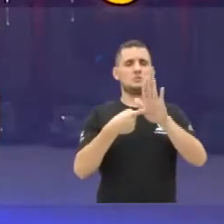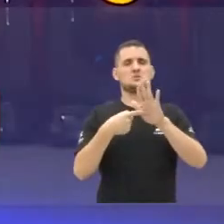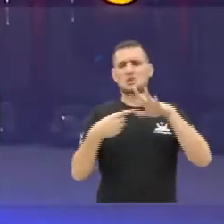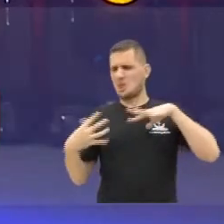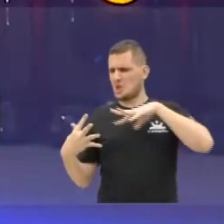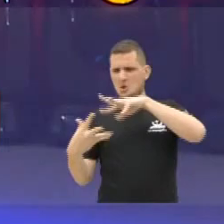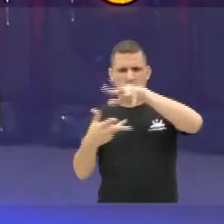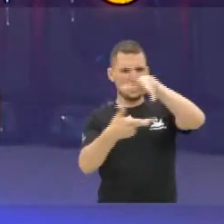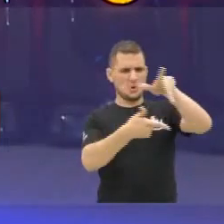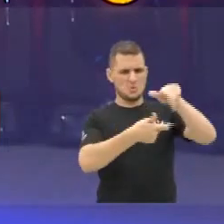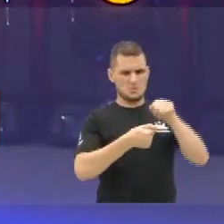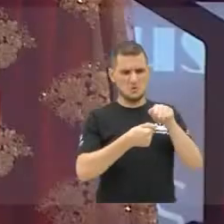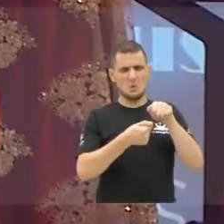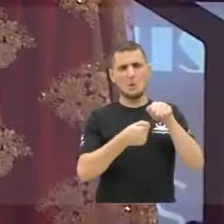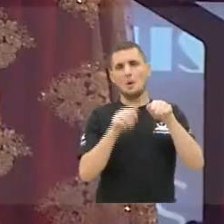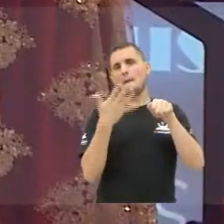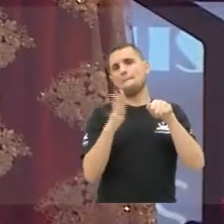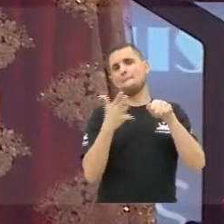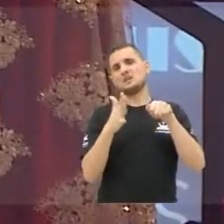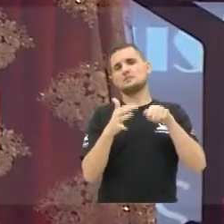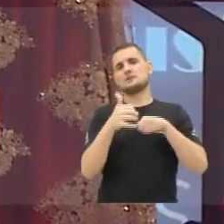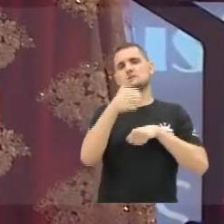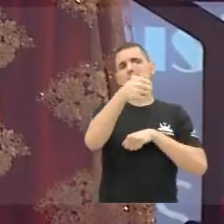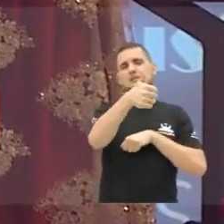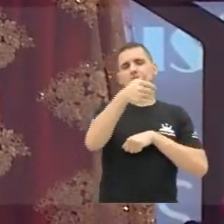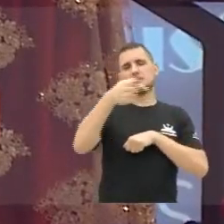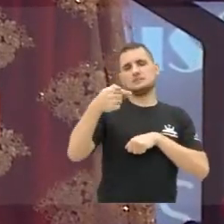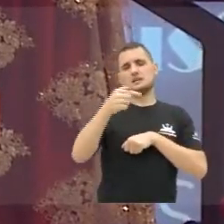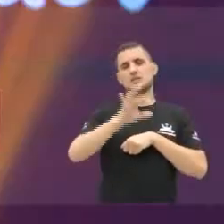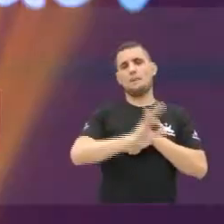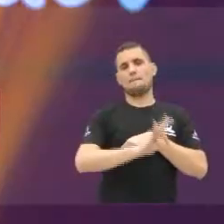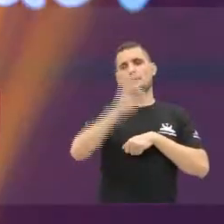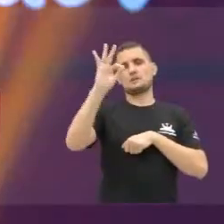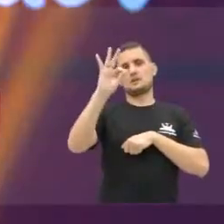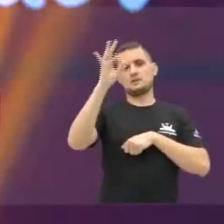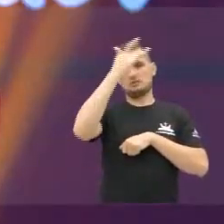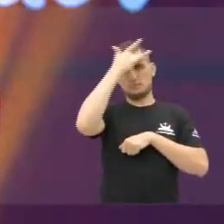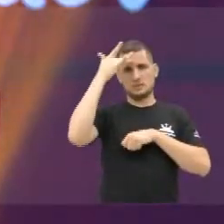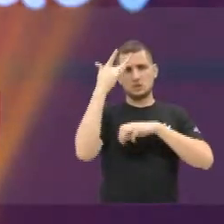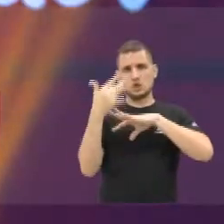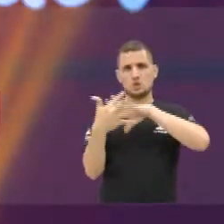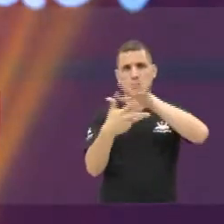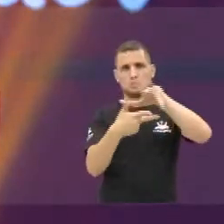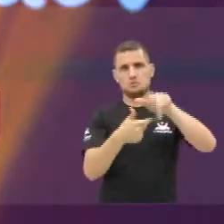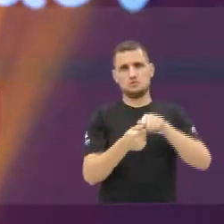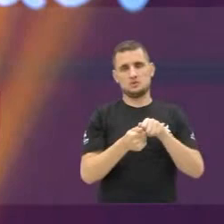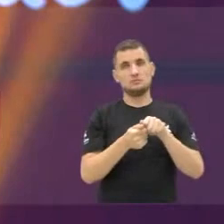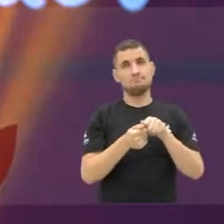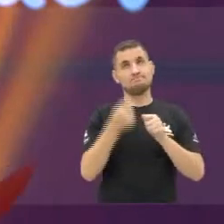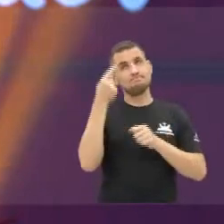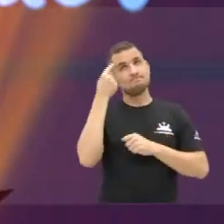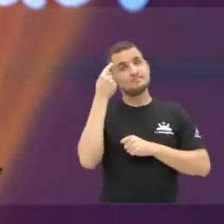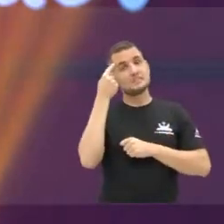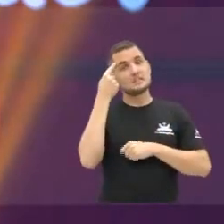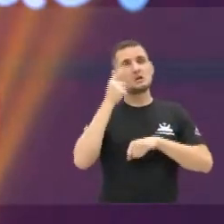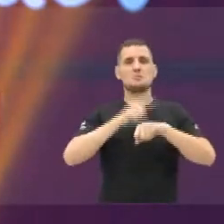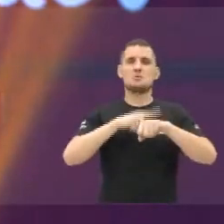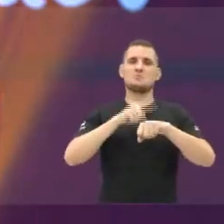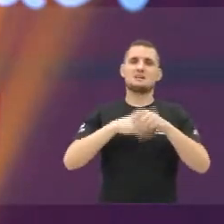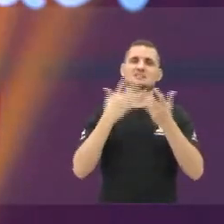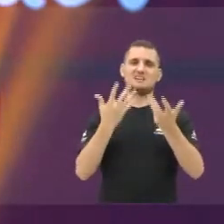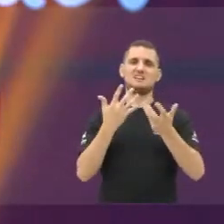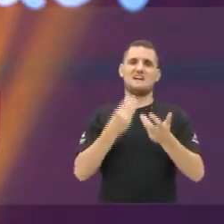aproximadamente 17% das pessoas do mundo todo já pensaram em acabar com a